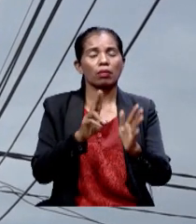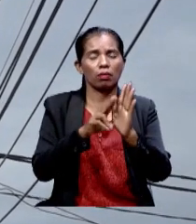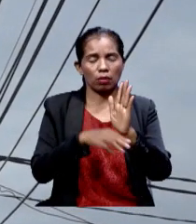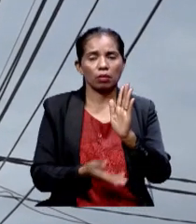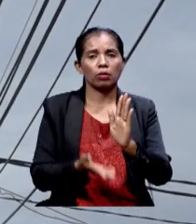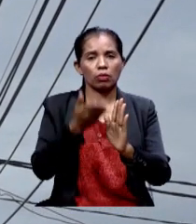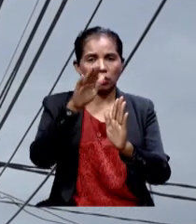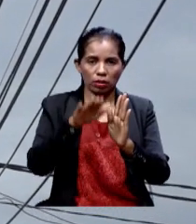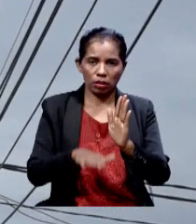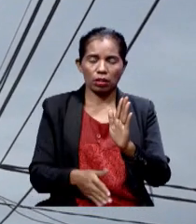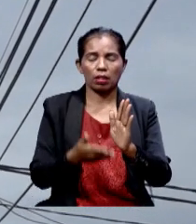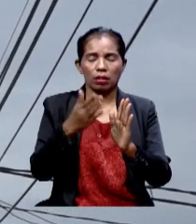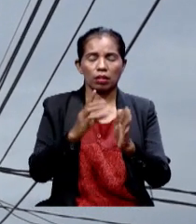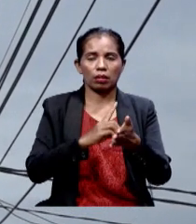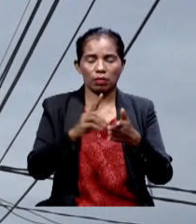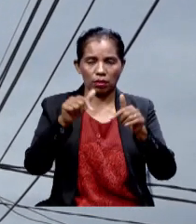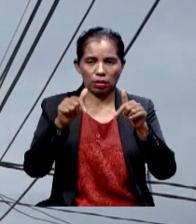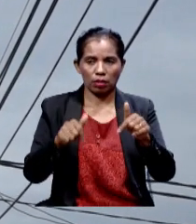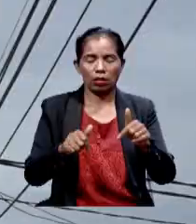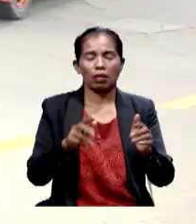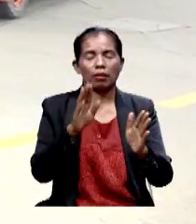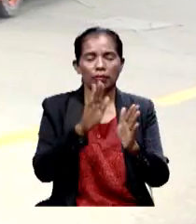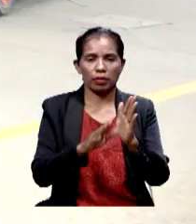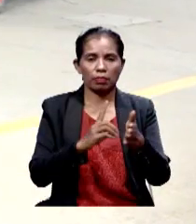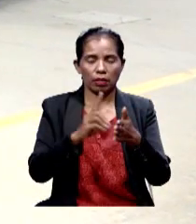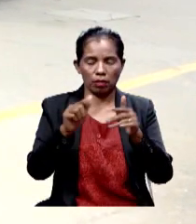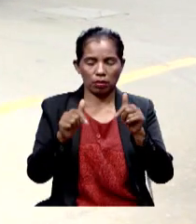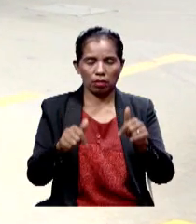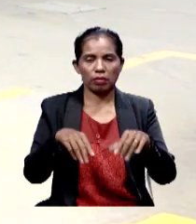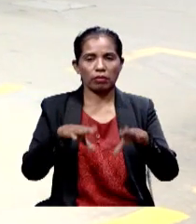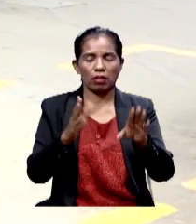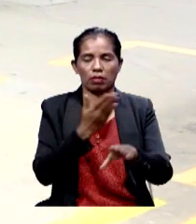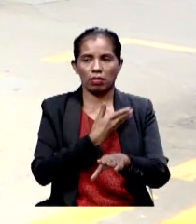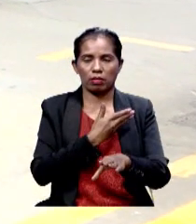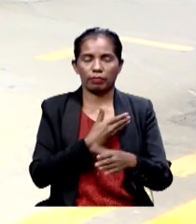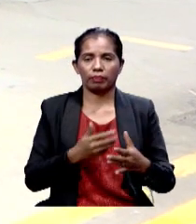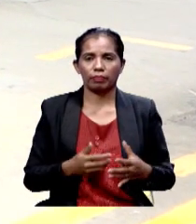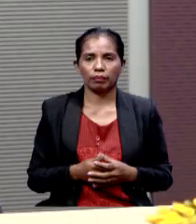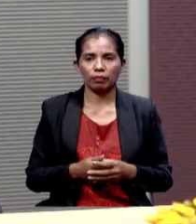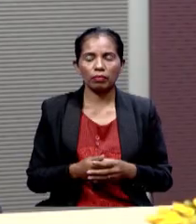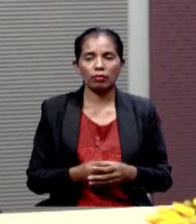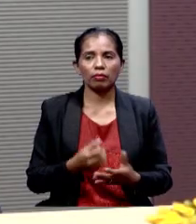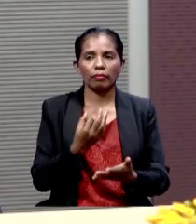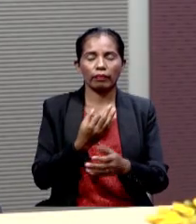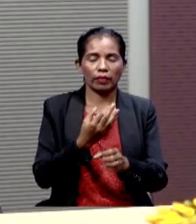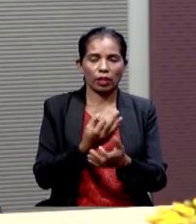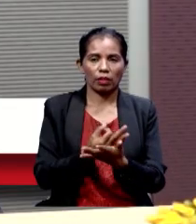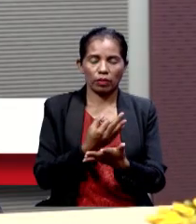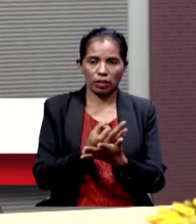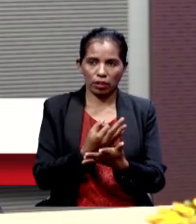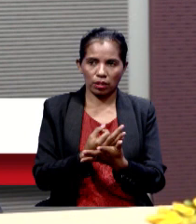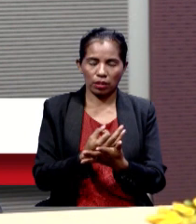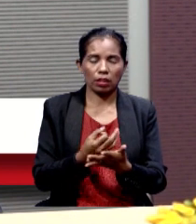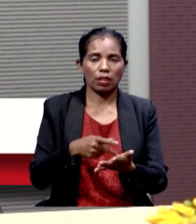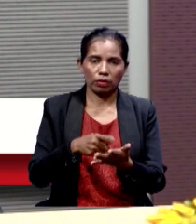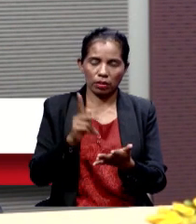a semana hirak ikusne, quase o preço asliu. Intervenho o subsídio. Subsídio ainda não é hirak mehalonas, por